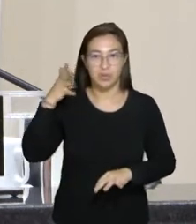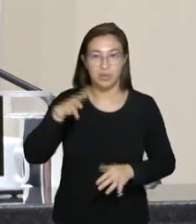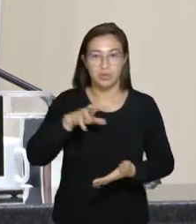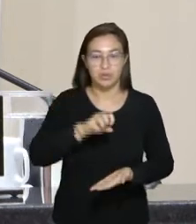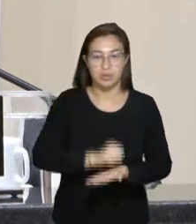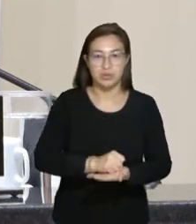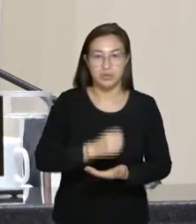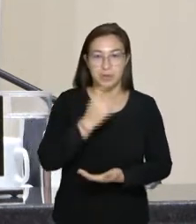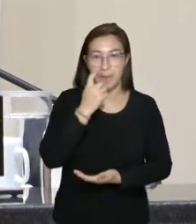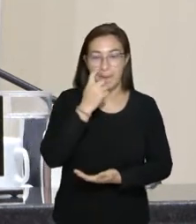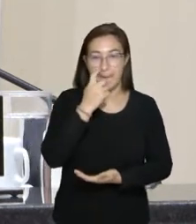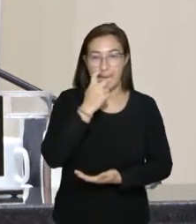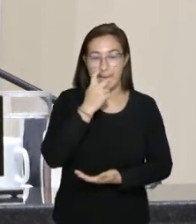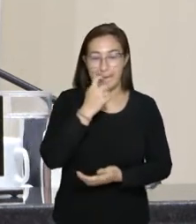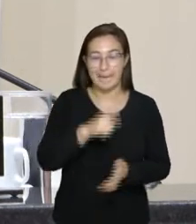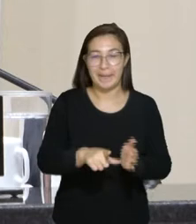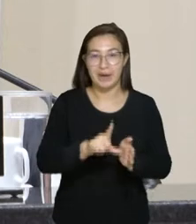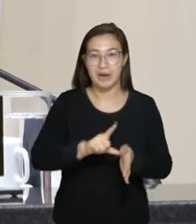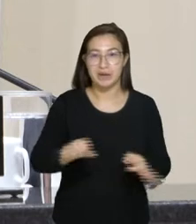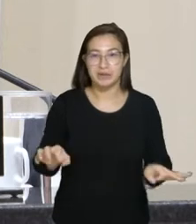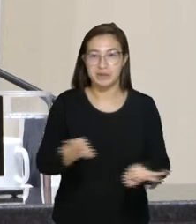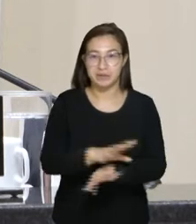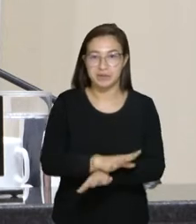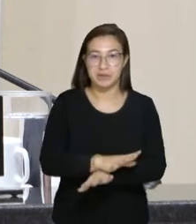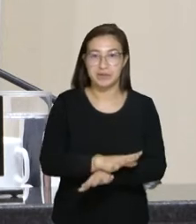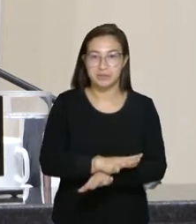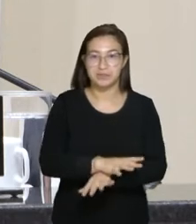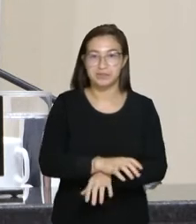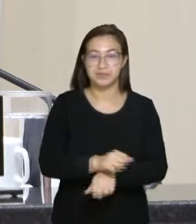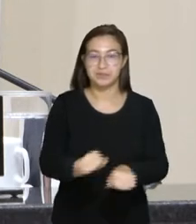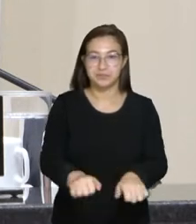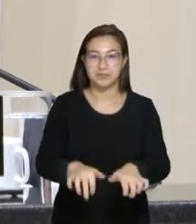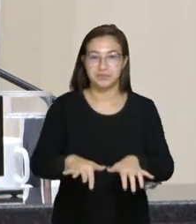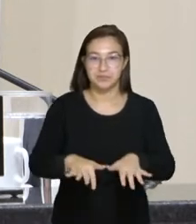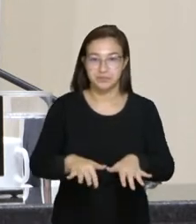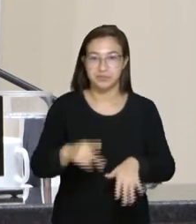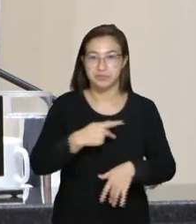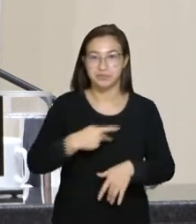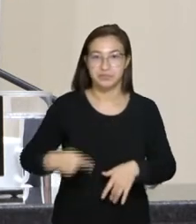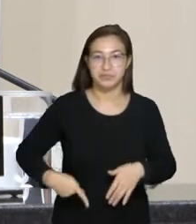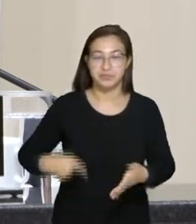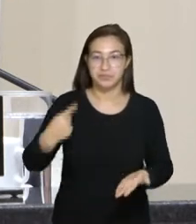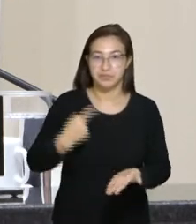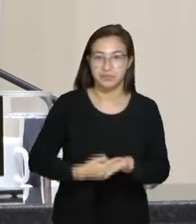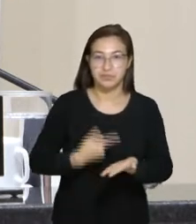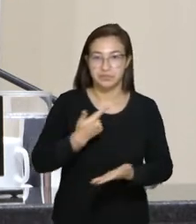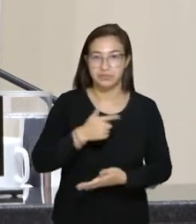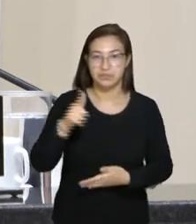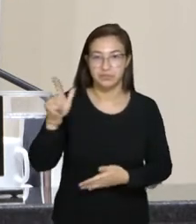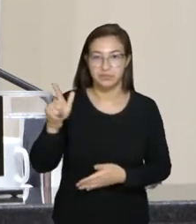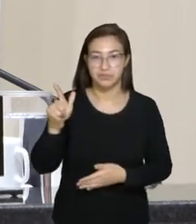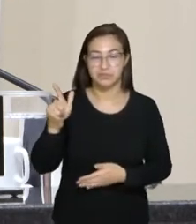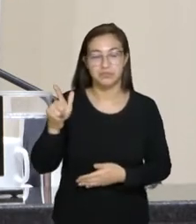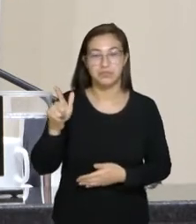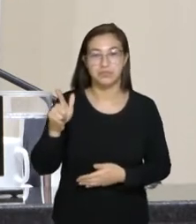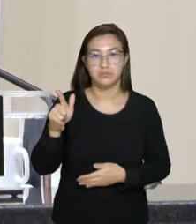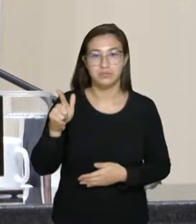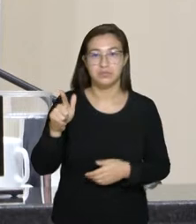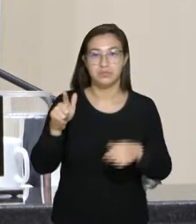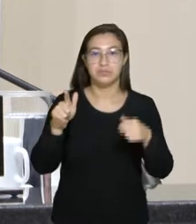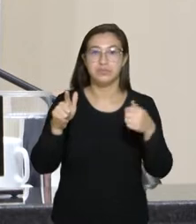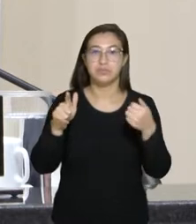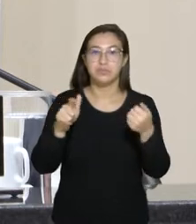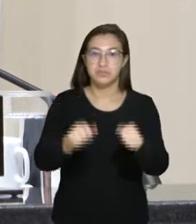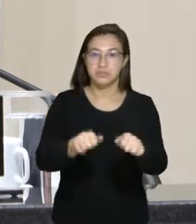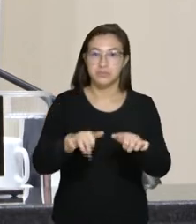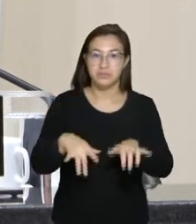inscritos. Nada mais havendo a tratar, e antes de encerrar a sessão, o senhor presidente convocou outra ordinária